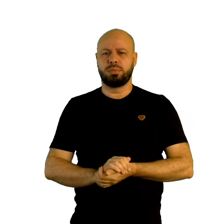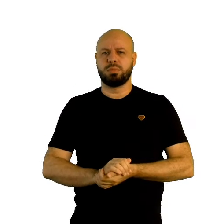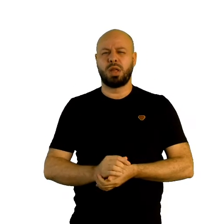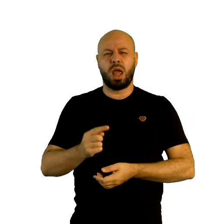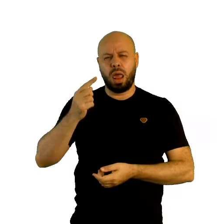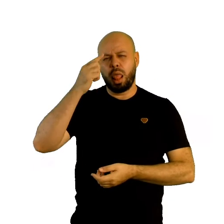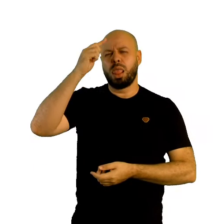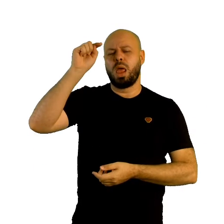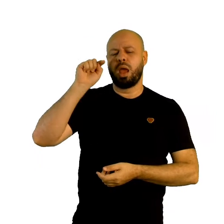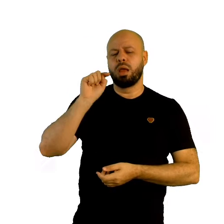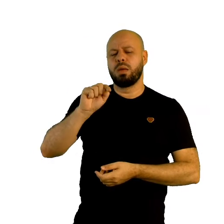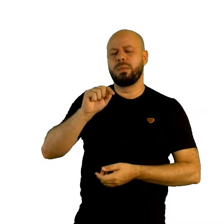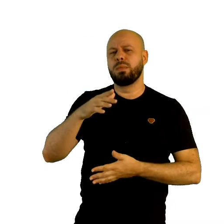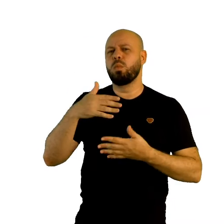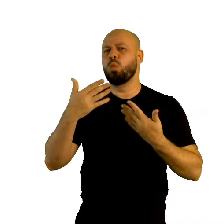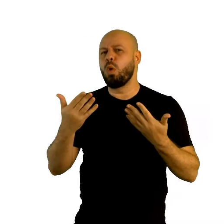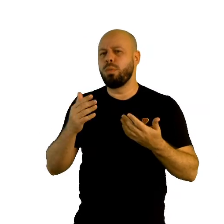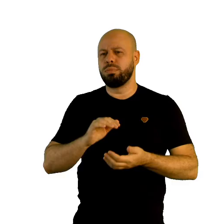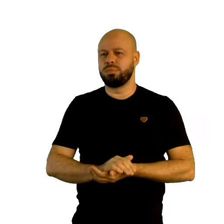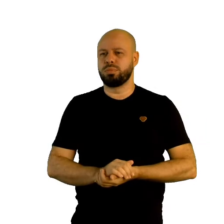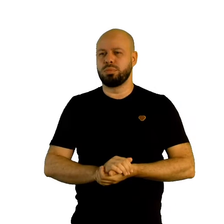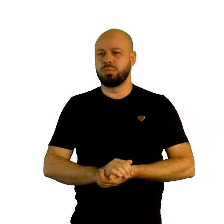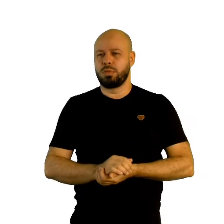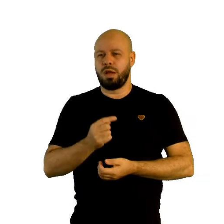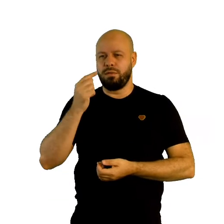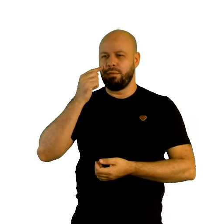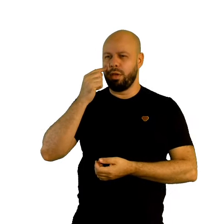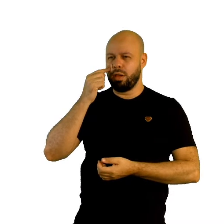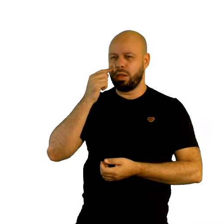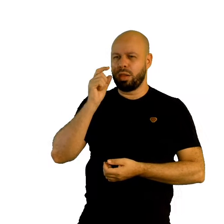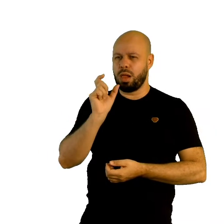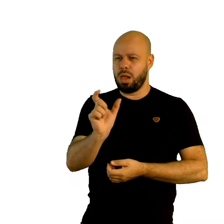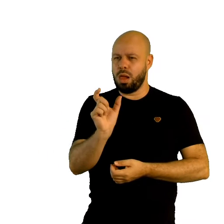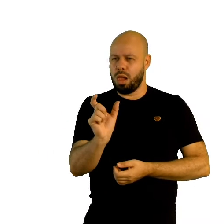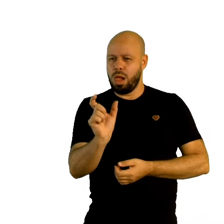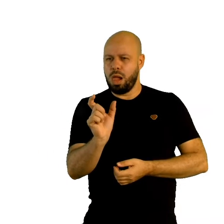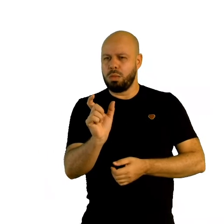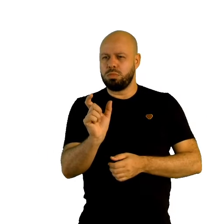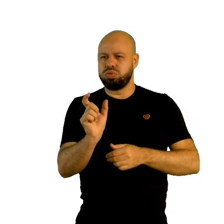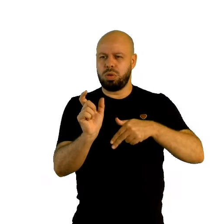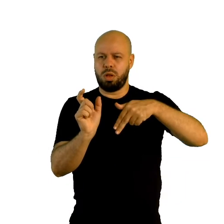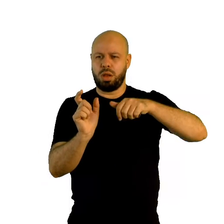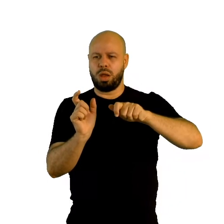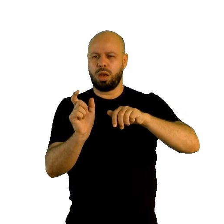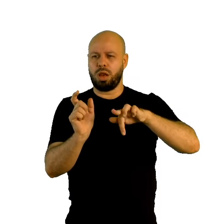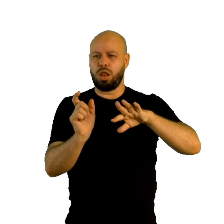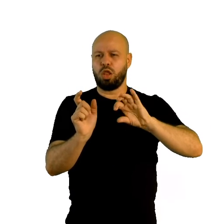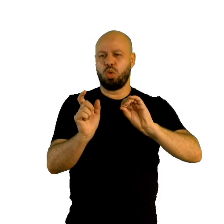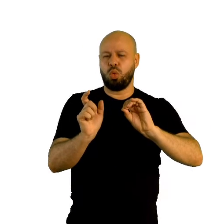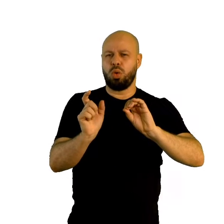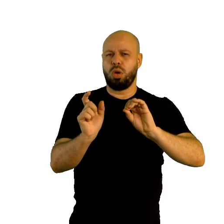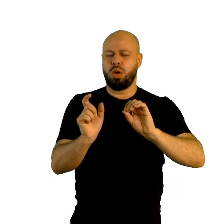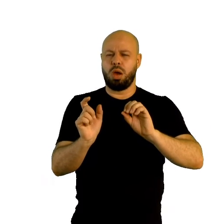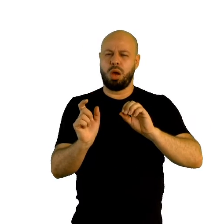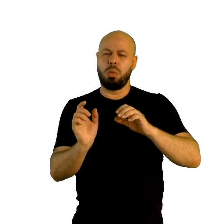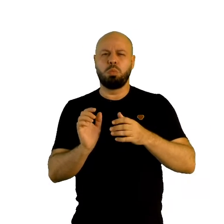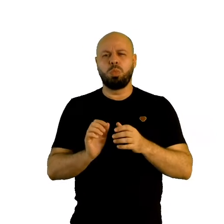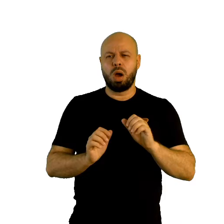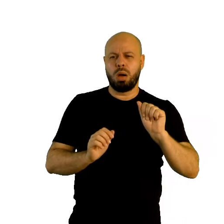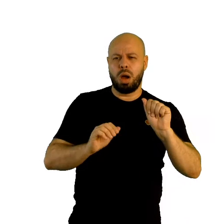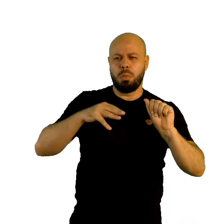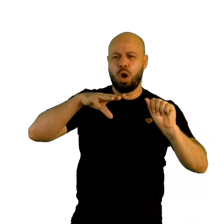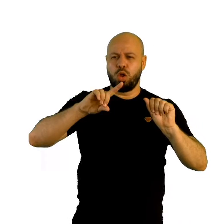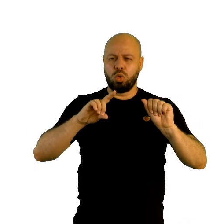ideia que dá essa palavra em negrito aí, essa frase em negrito? Ideia de modo,